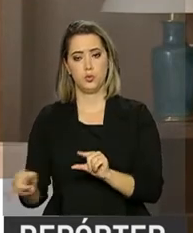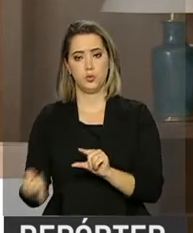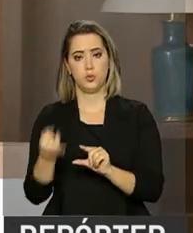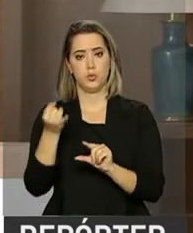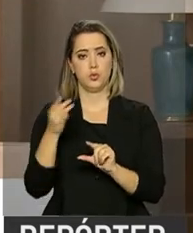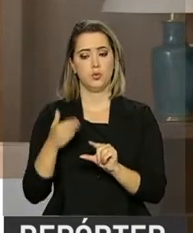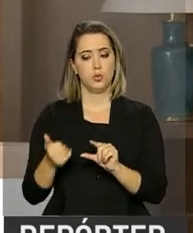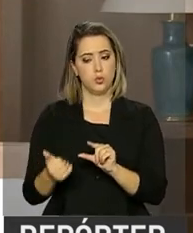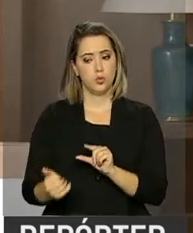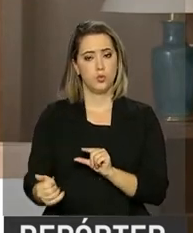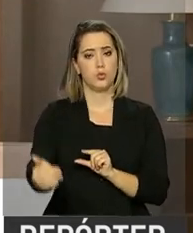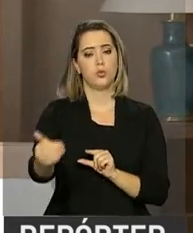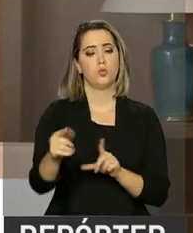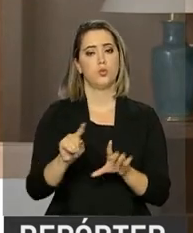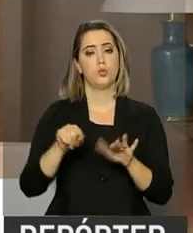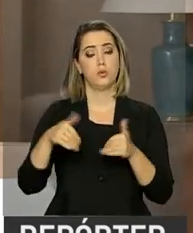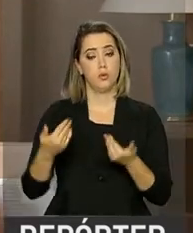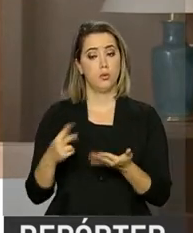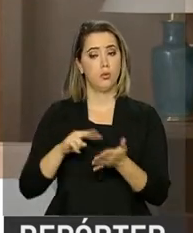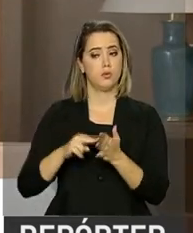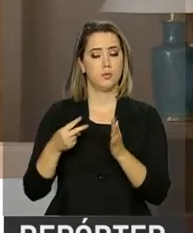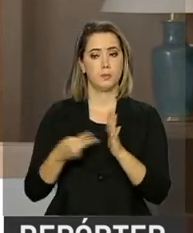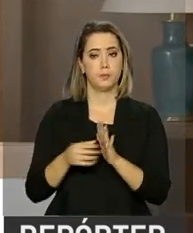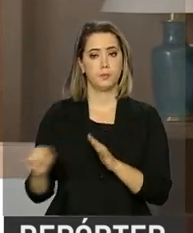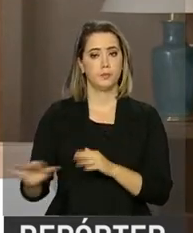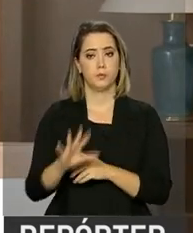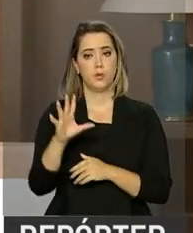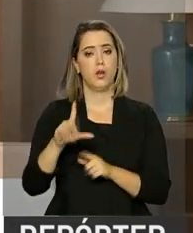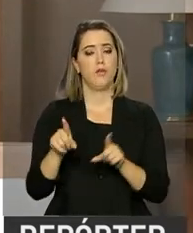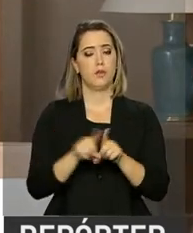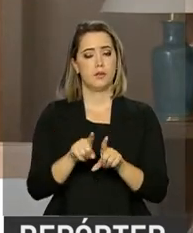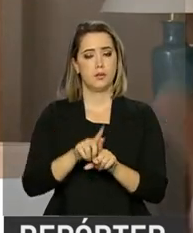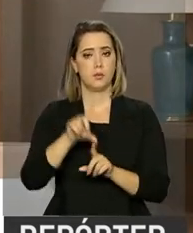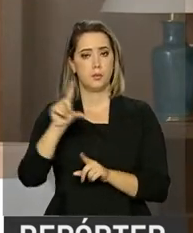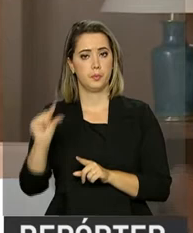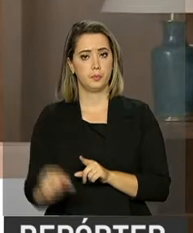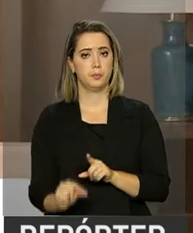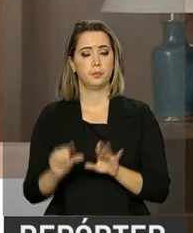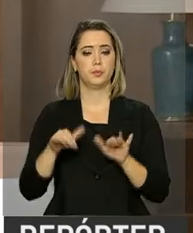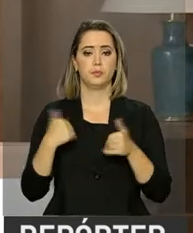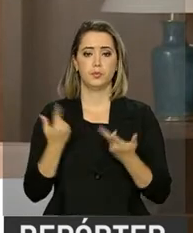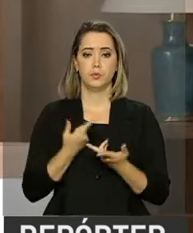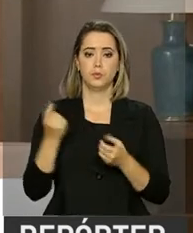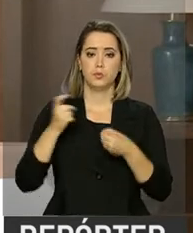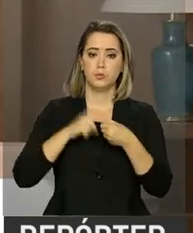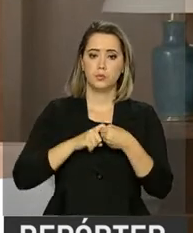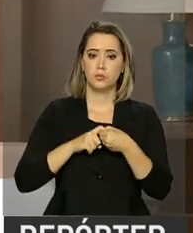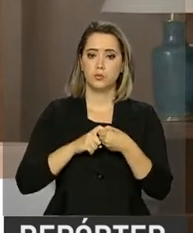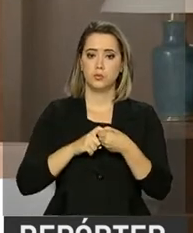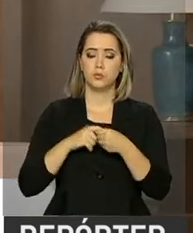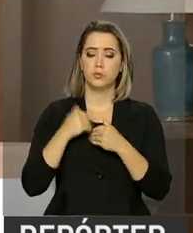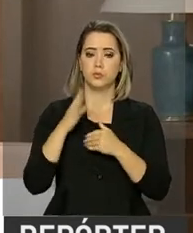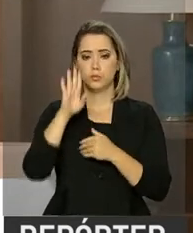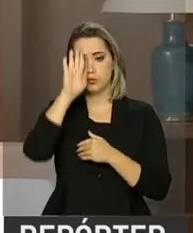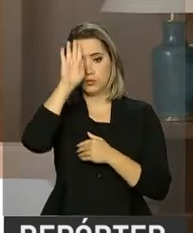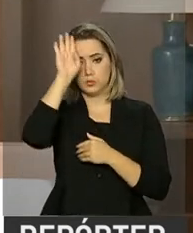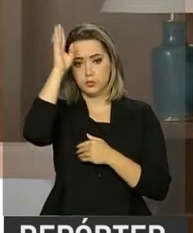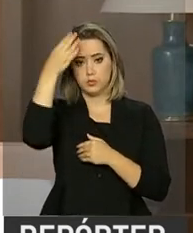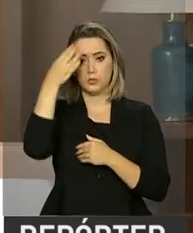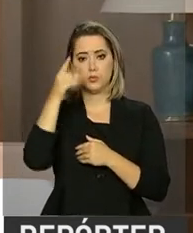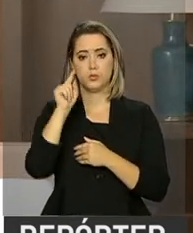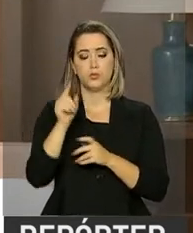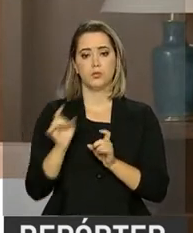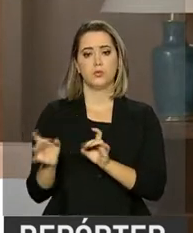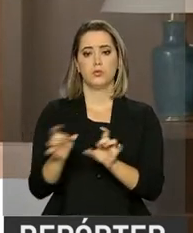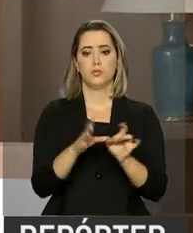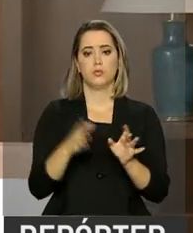perdure com isso a inflação também seja mais baixa a gente tem uma volta do principal fator para